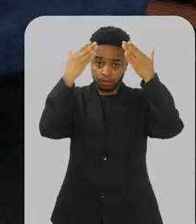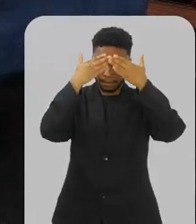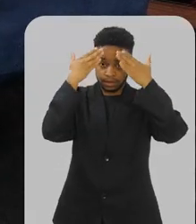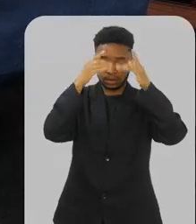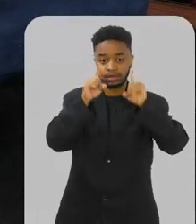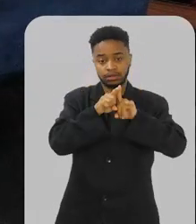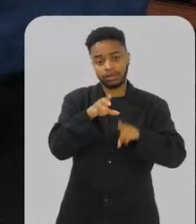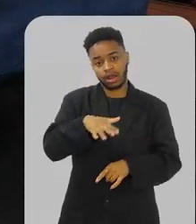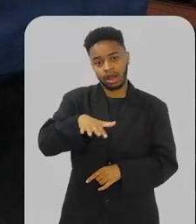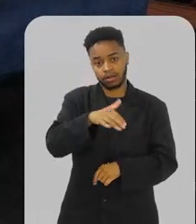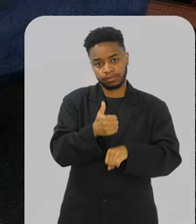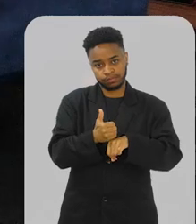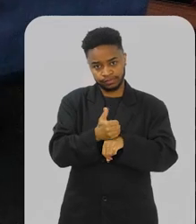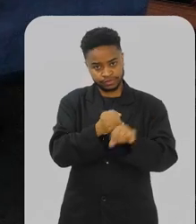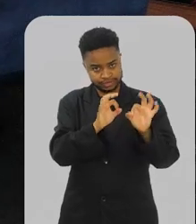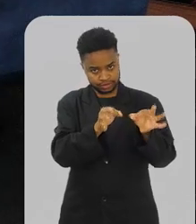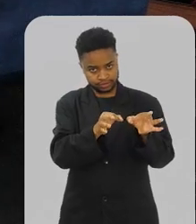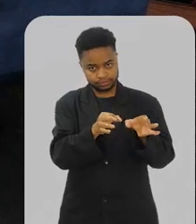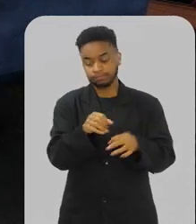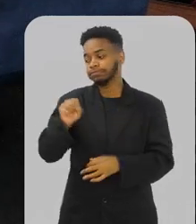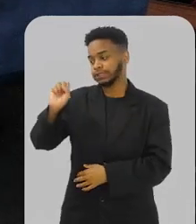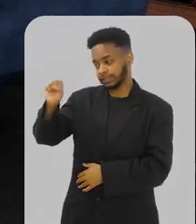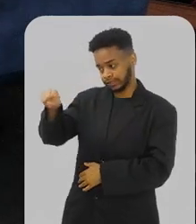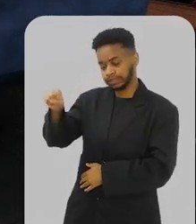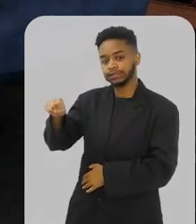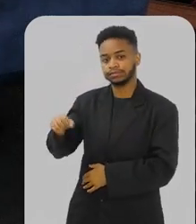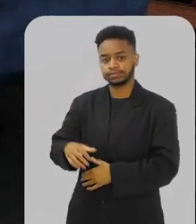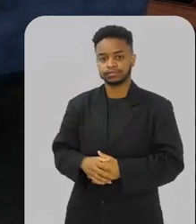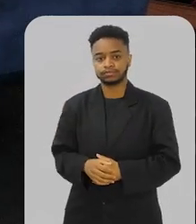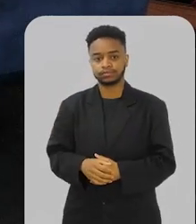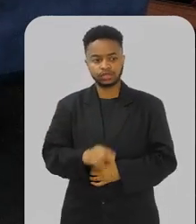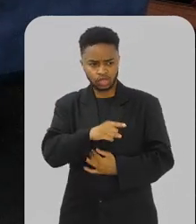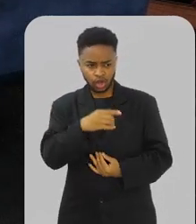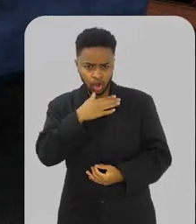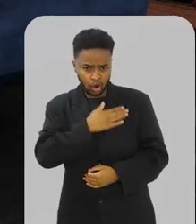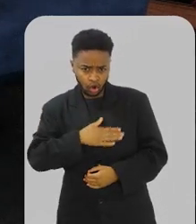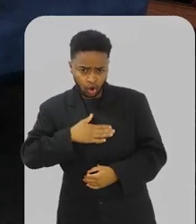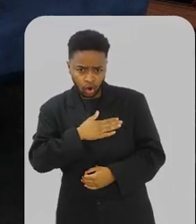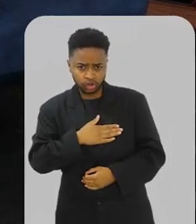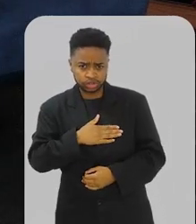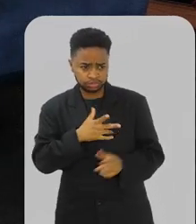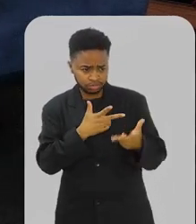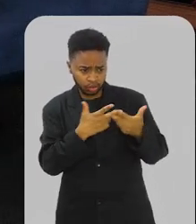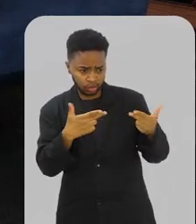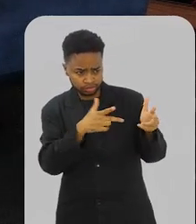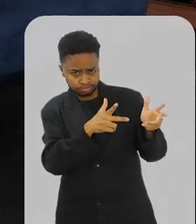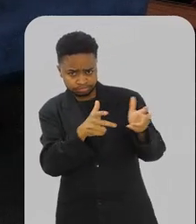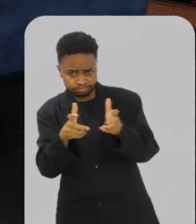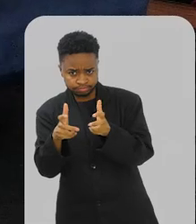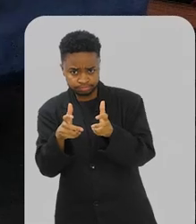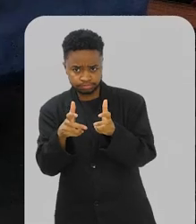também profissional, correto? Sim. Você gosta do que você está vendo?